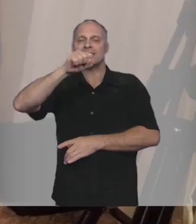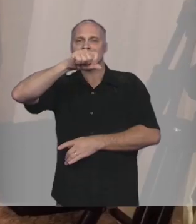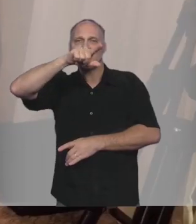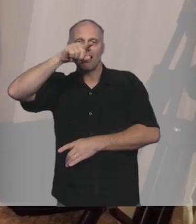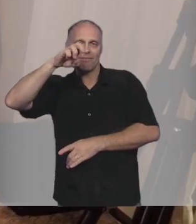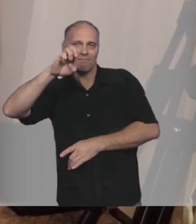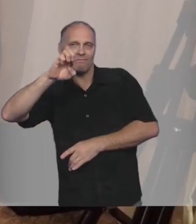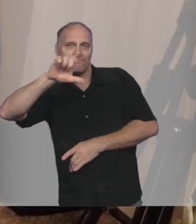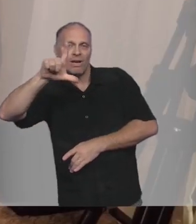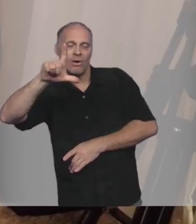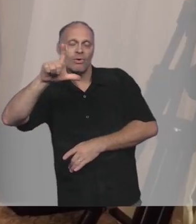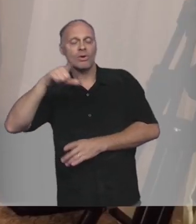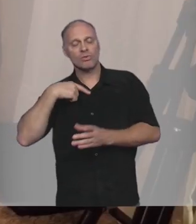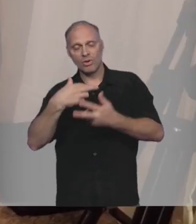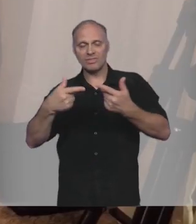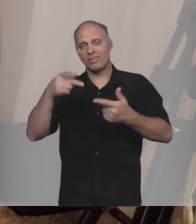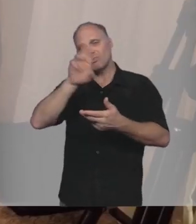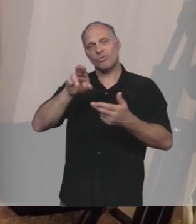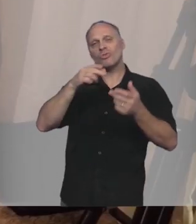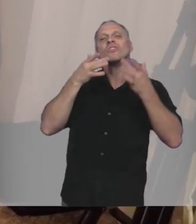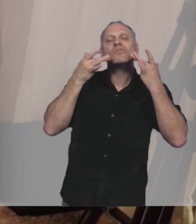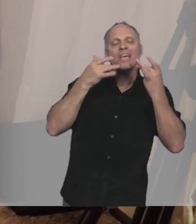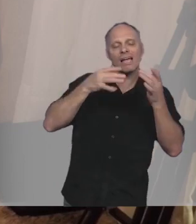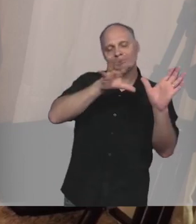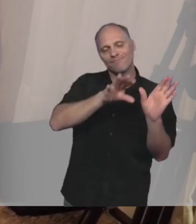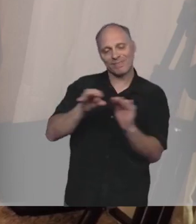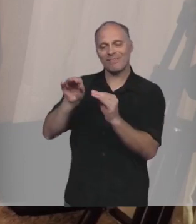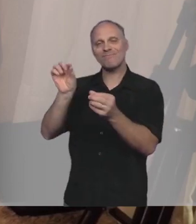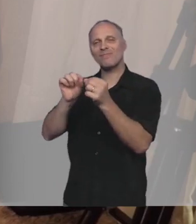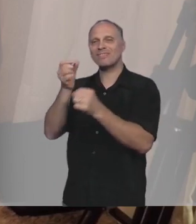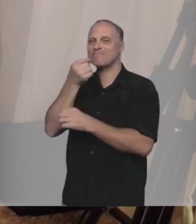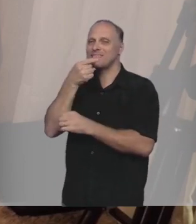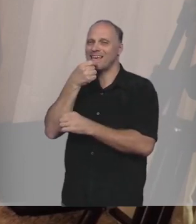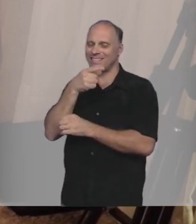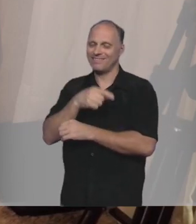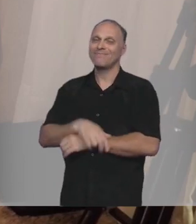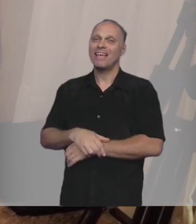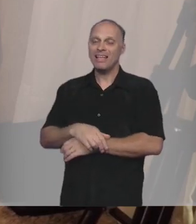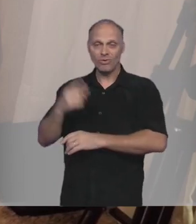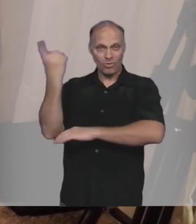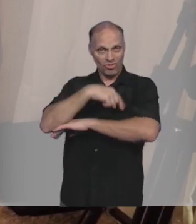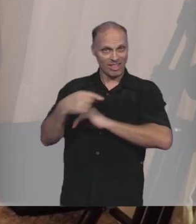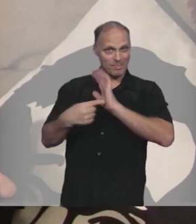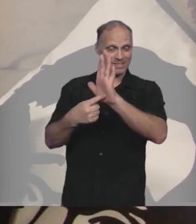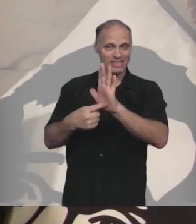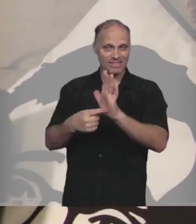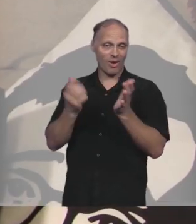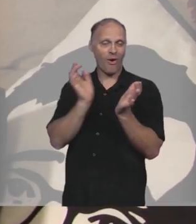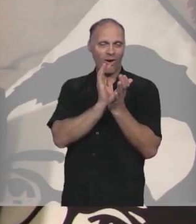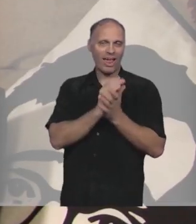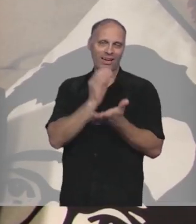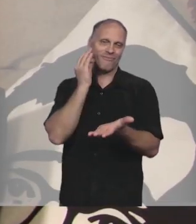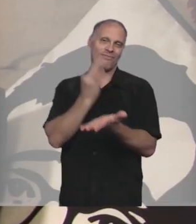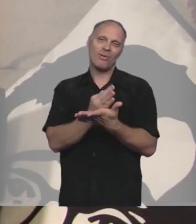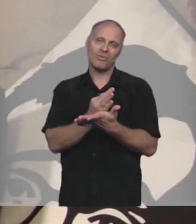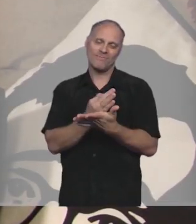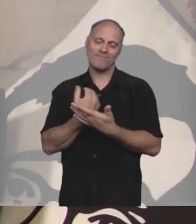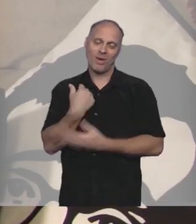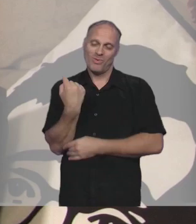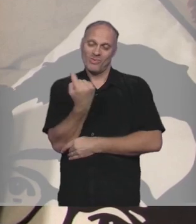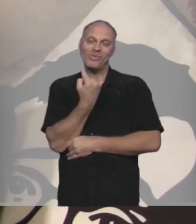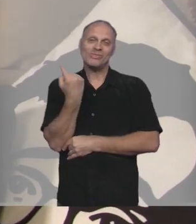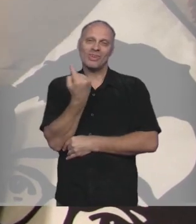esquete. E o Alex faltou no dia da apresentação e eu fiz